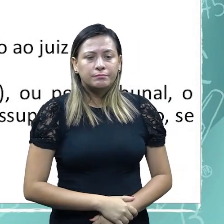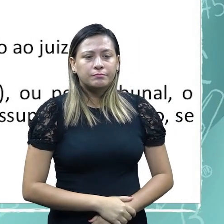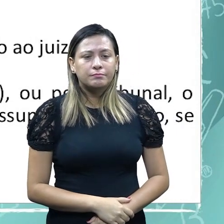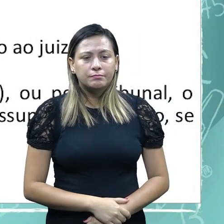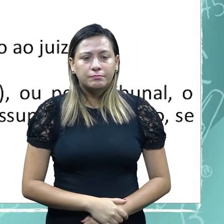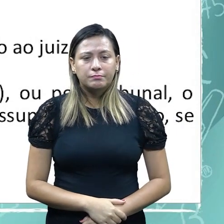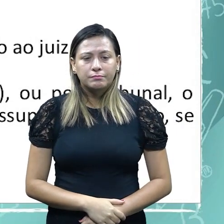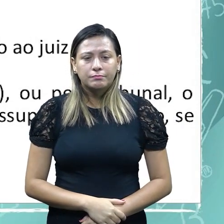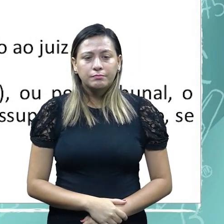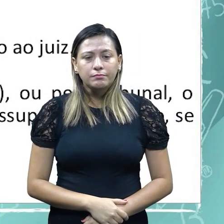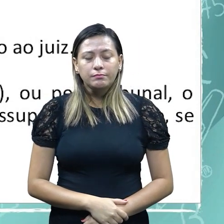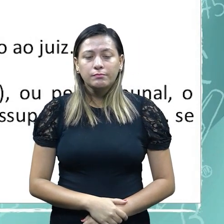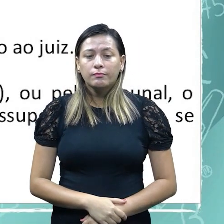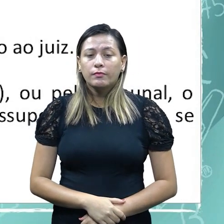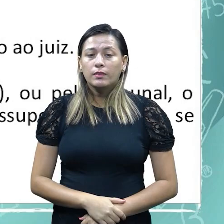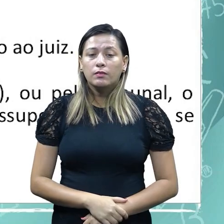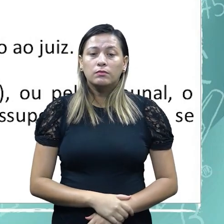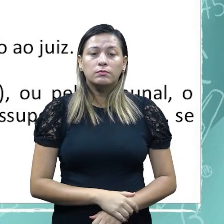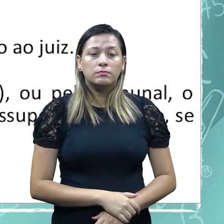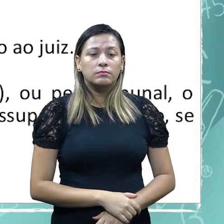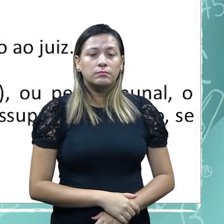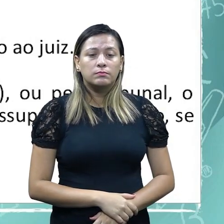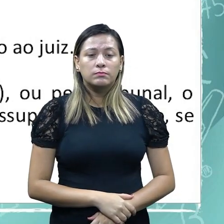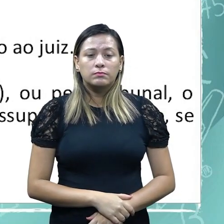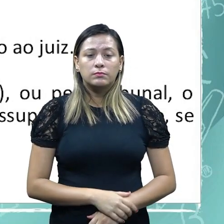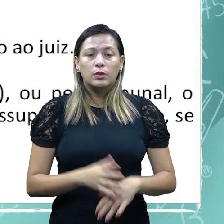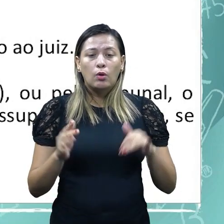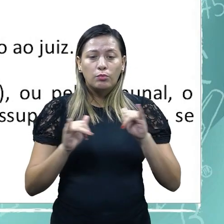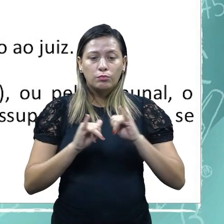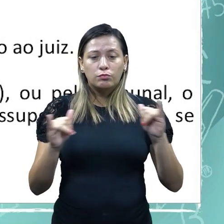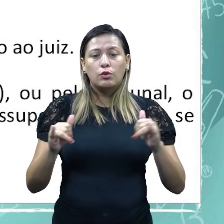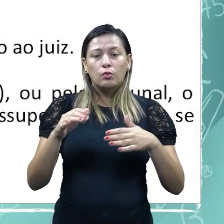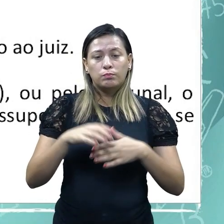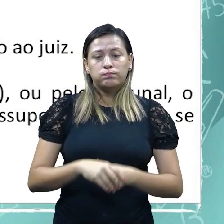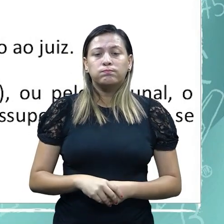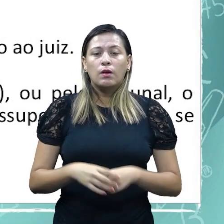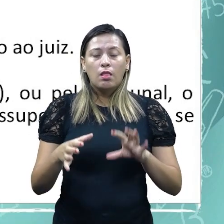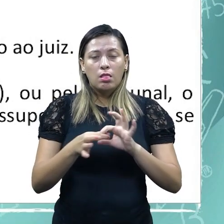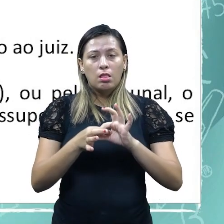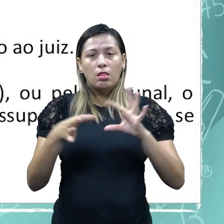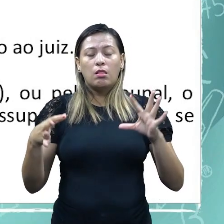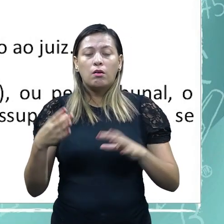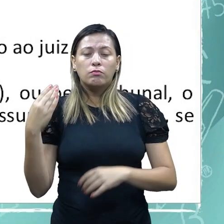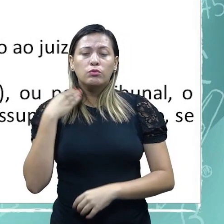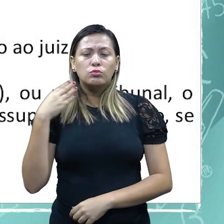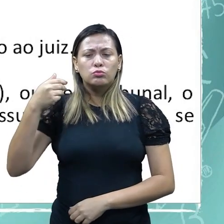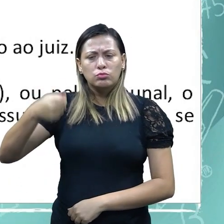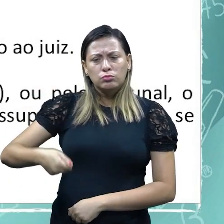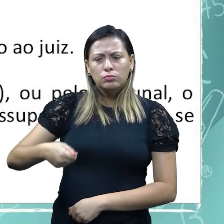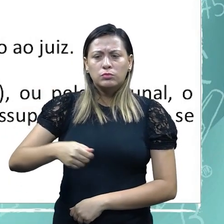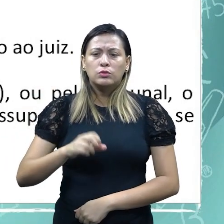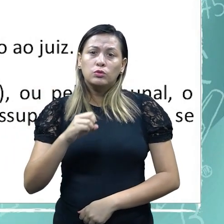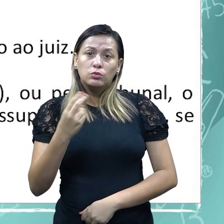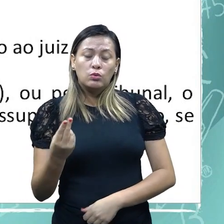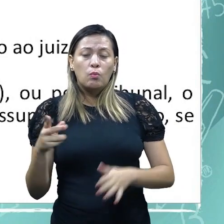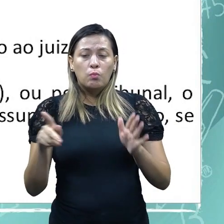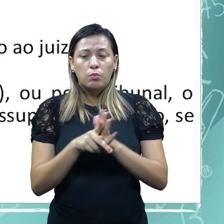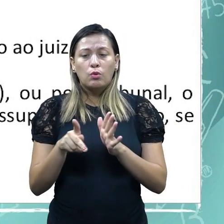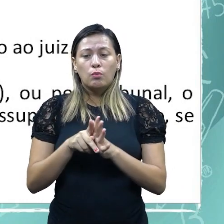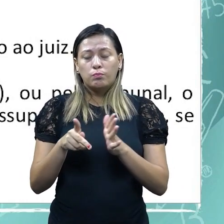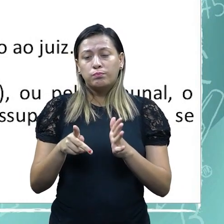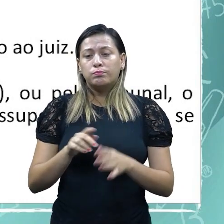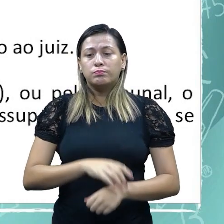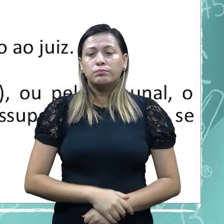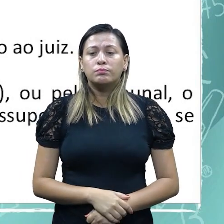declarada a suspeição pelo próprio juiz, e aí você dê uma olhada nos casos, ou pelo tribunal, o